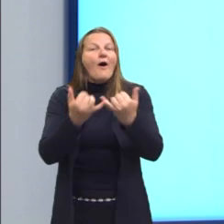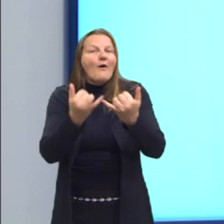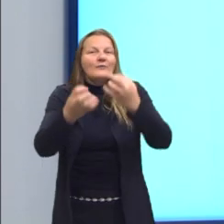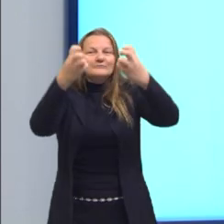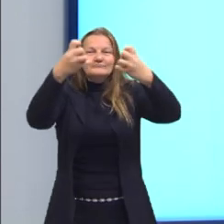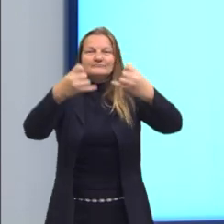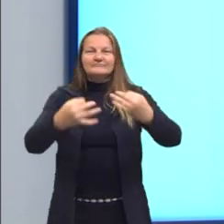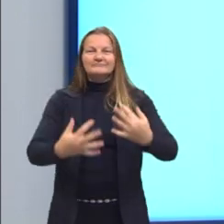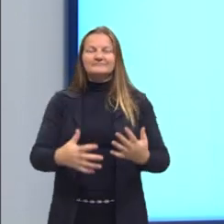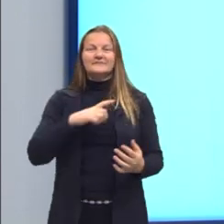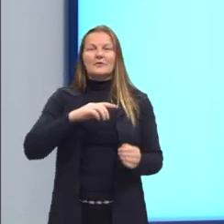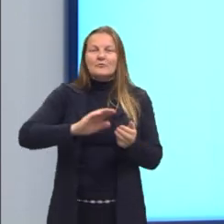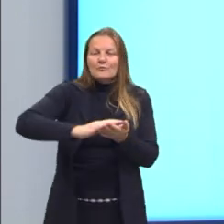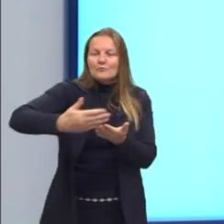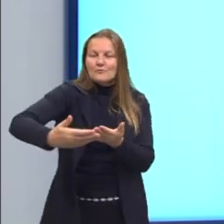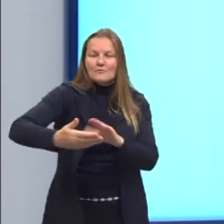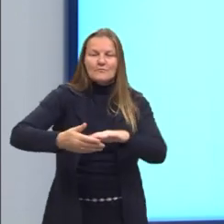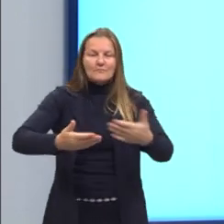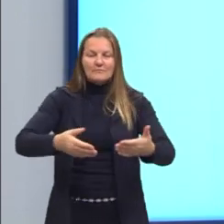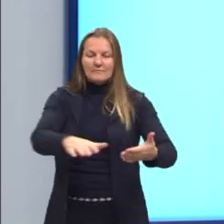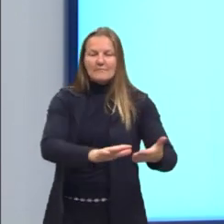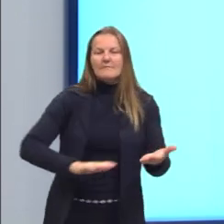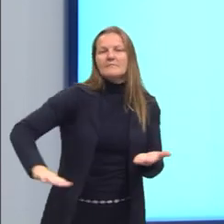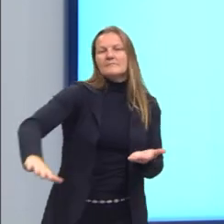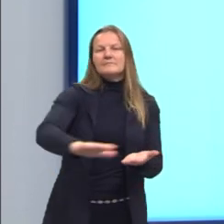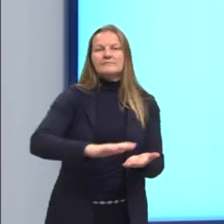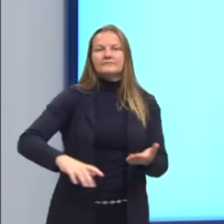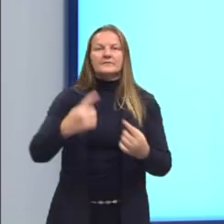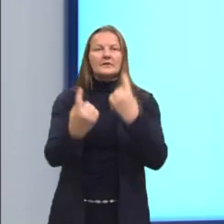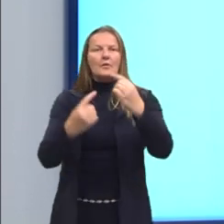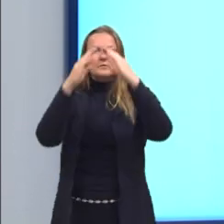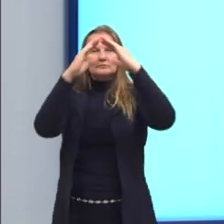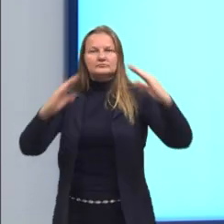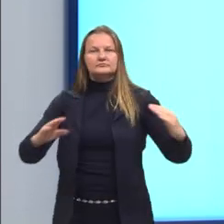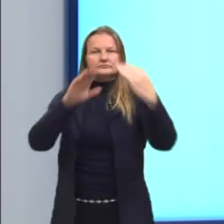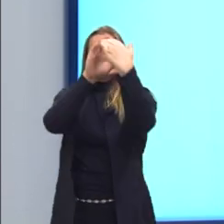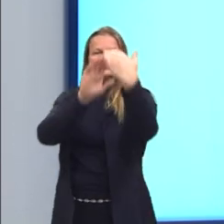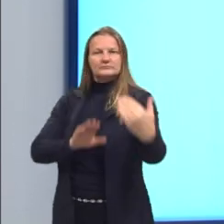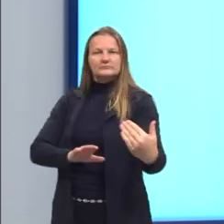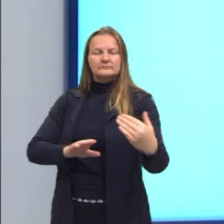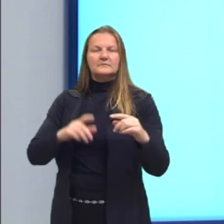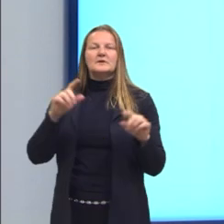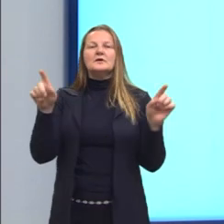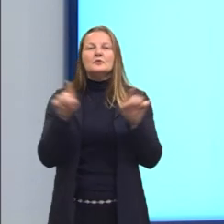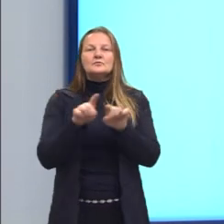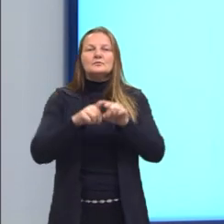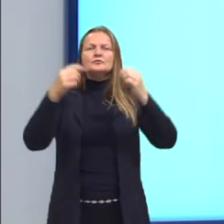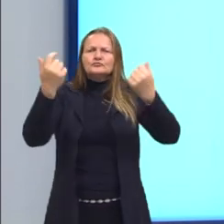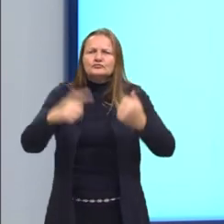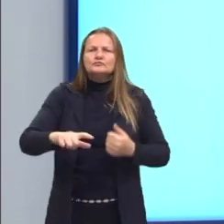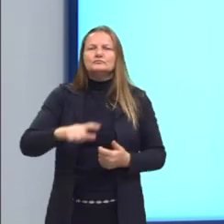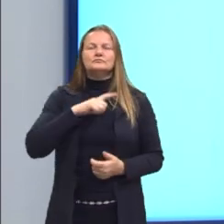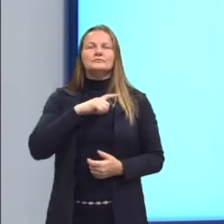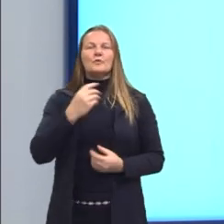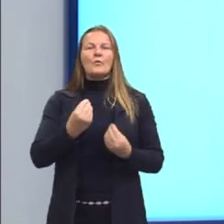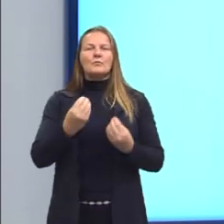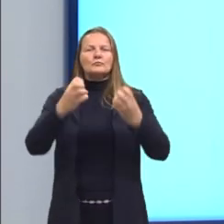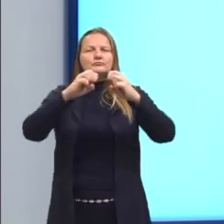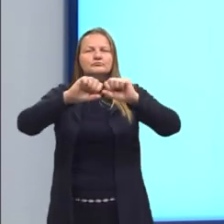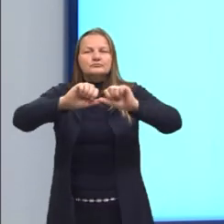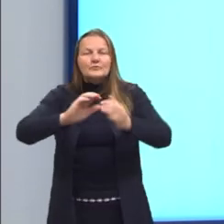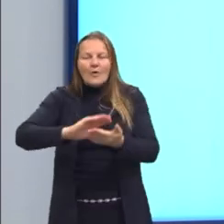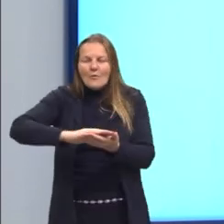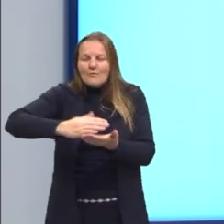exemplos né das planificações possíveis em algumas pirâmides seria novamente aquele formato dela